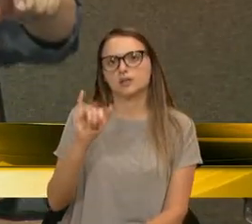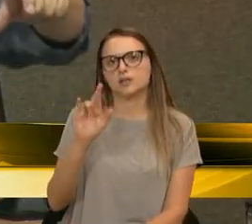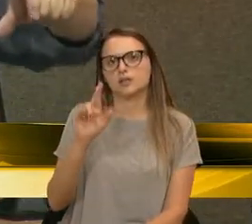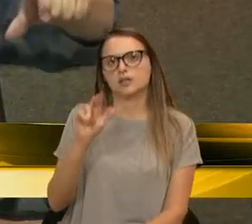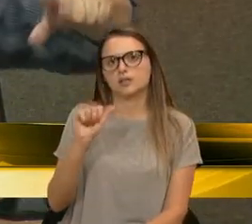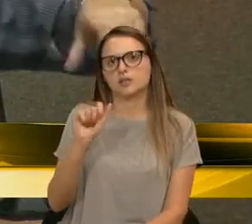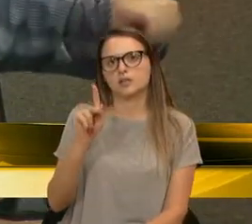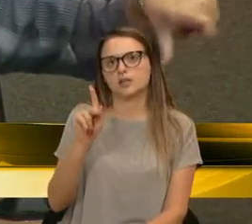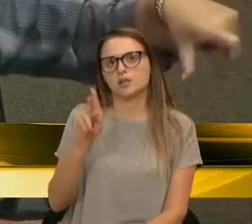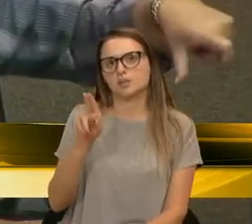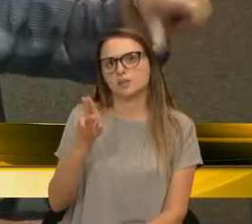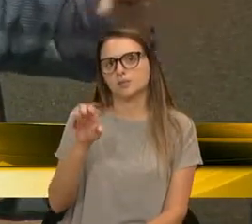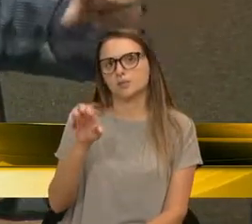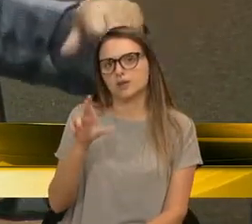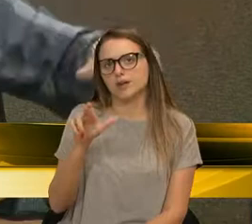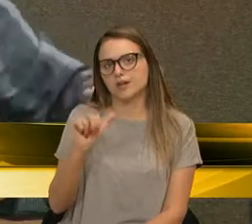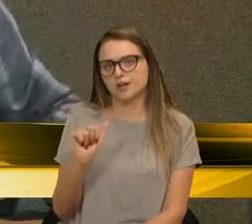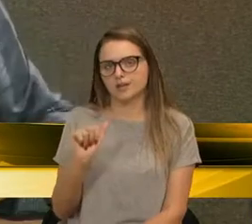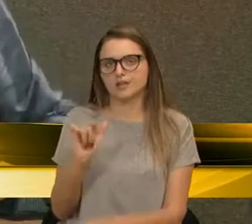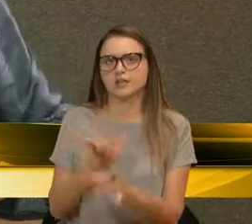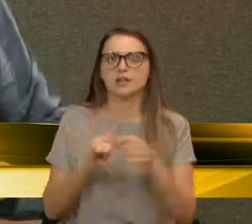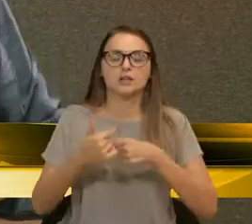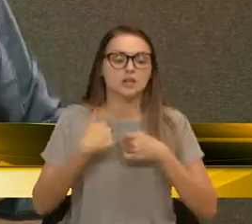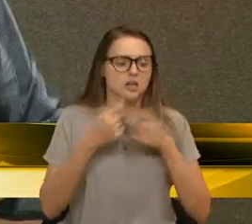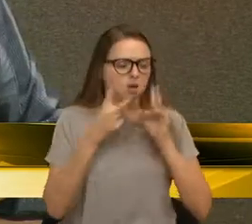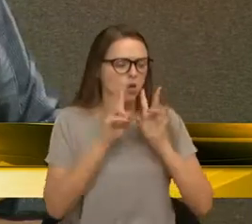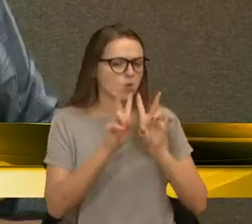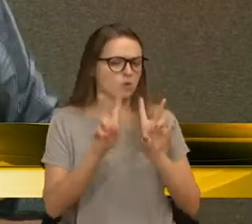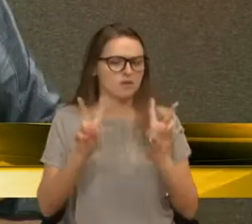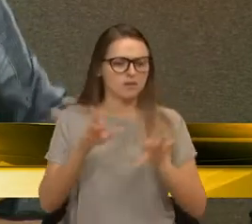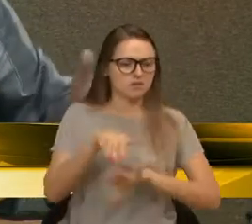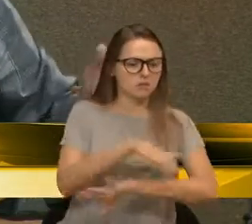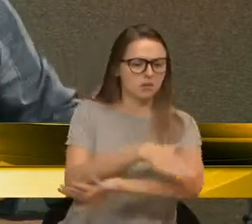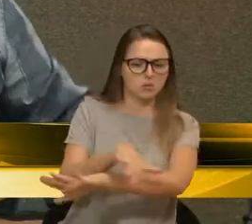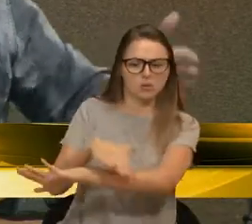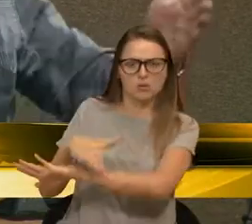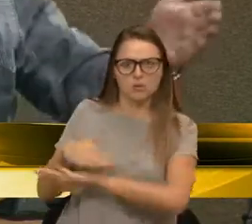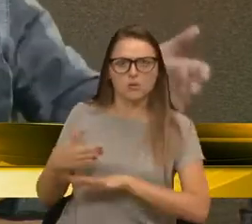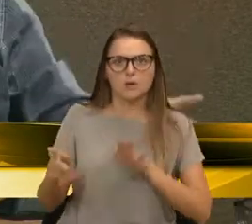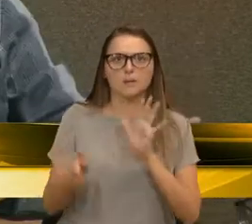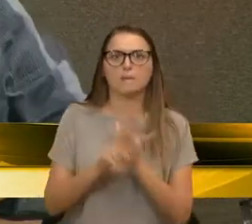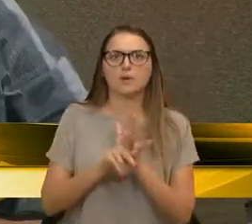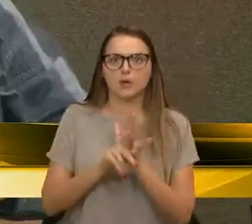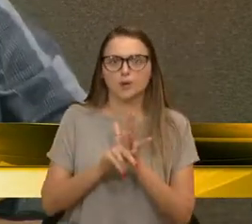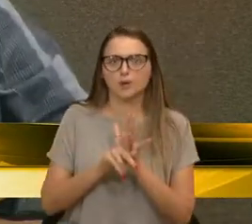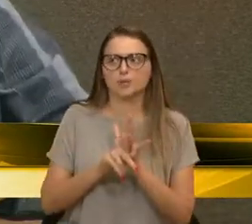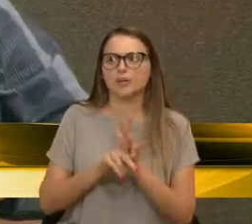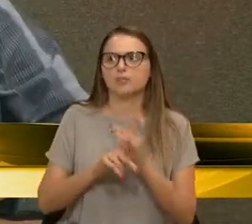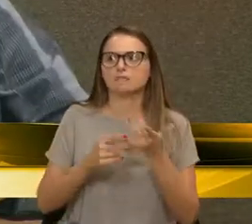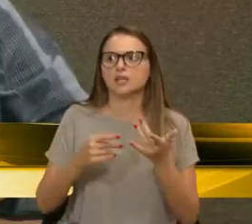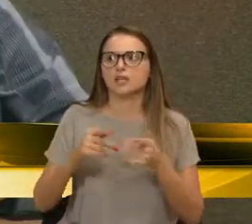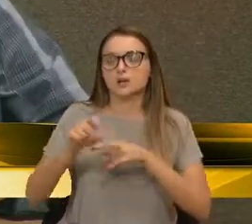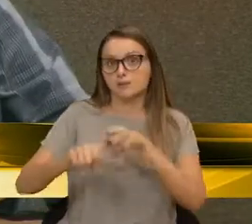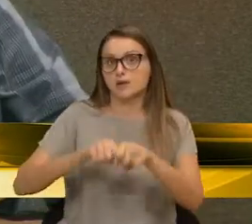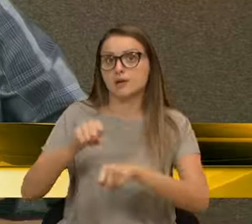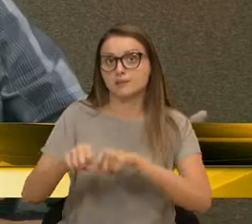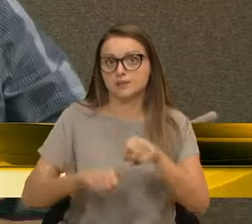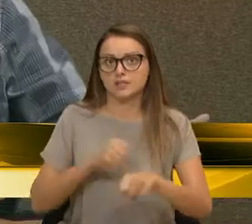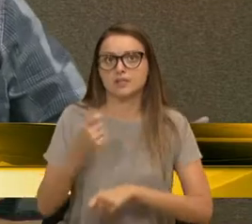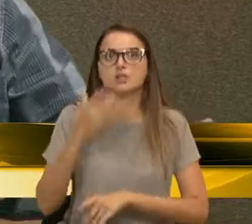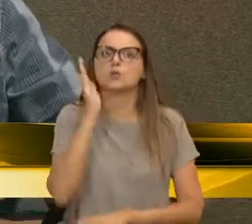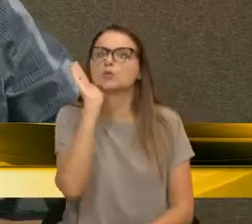ciclistas todas que haviam sido construídas, né? E aí trouxemos a ideia para cá, o vereador Felipe,